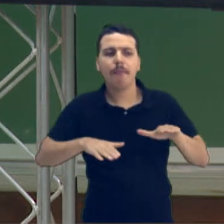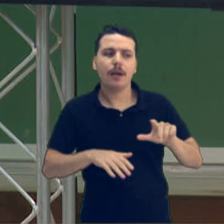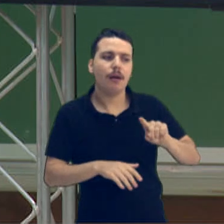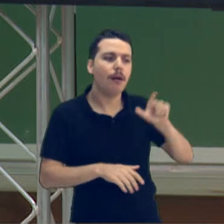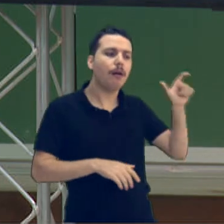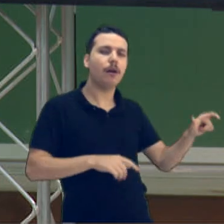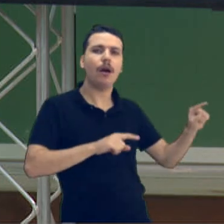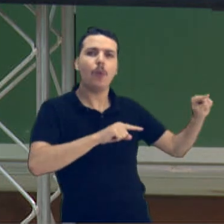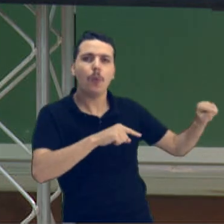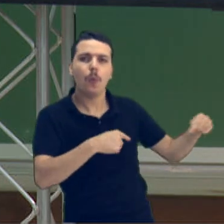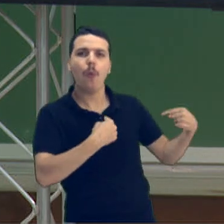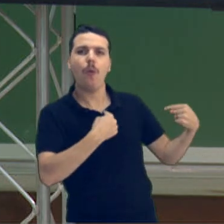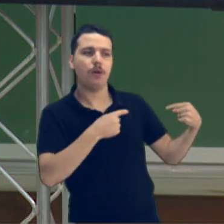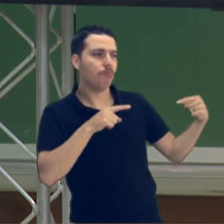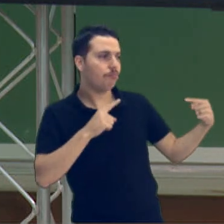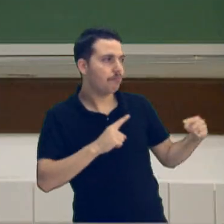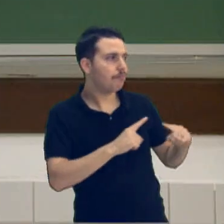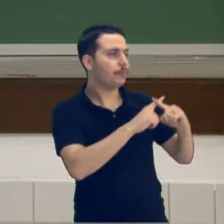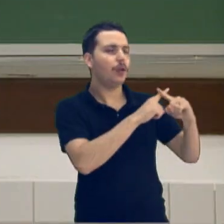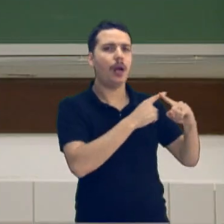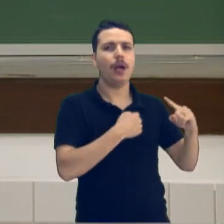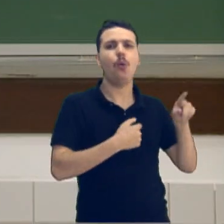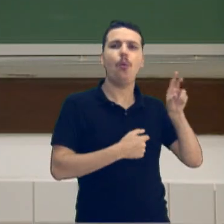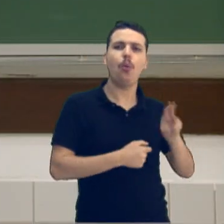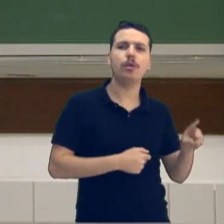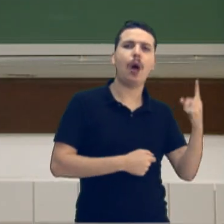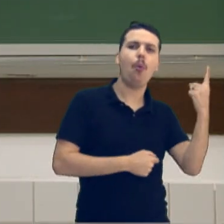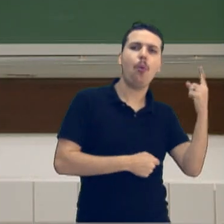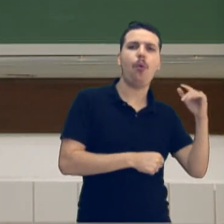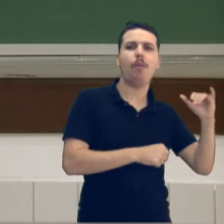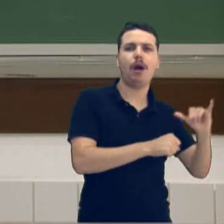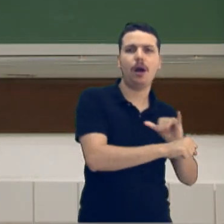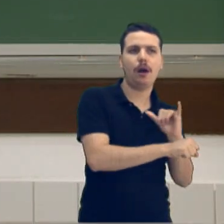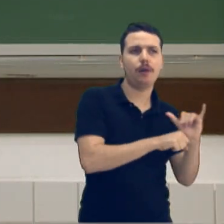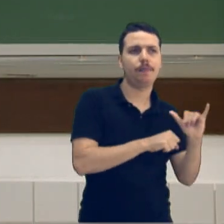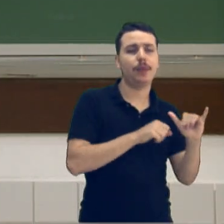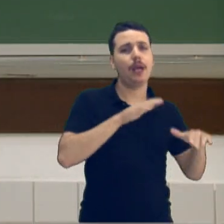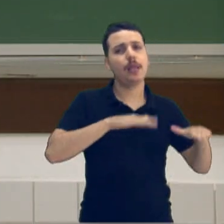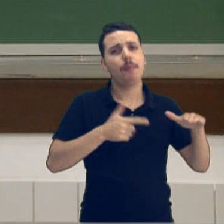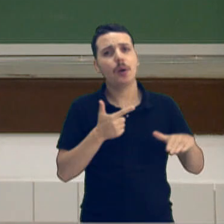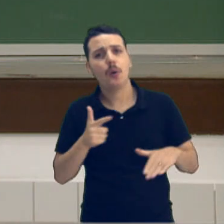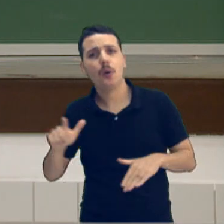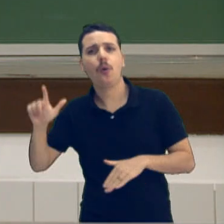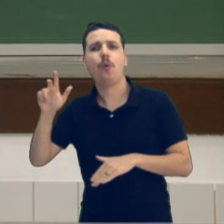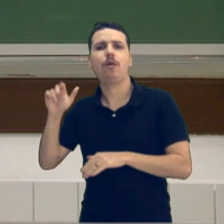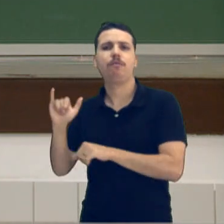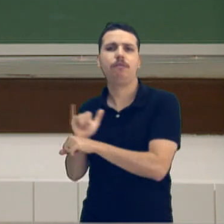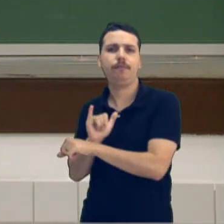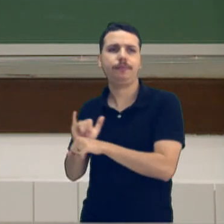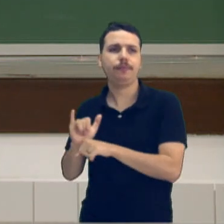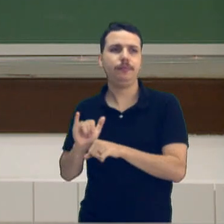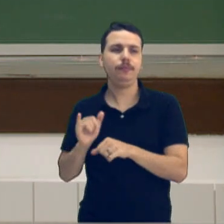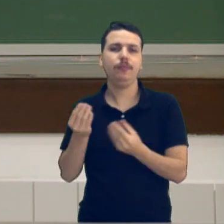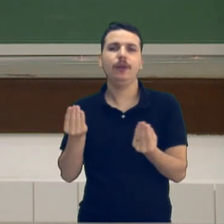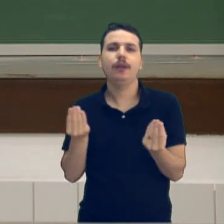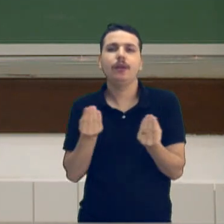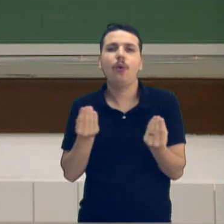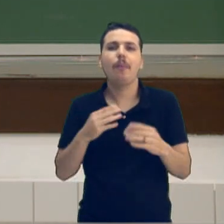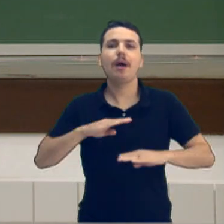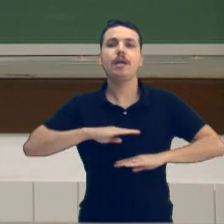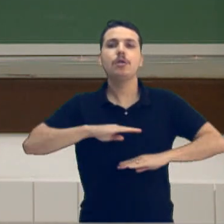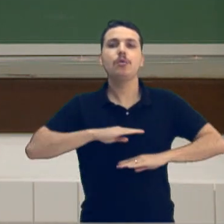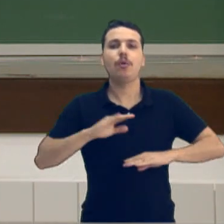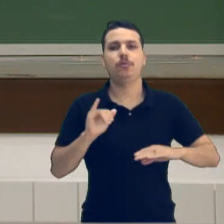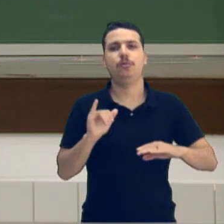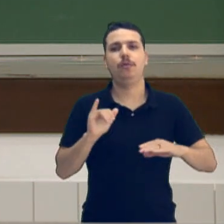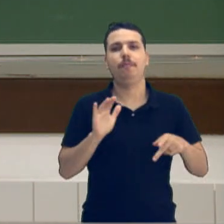adversário, eu vou empreender uma tática. Dependendo, eu vou empregar outra. As circunstâncias de jogo, né? É a mesma